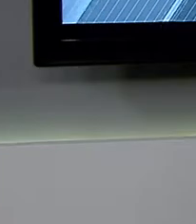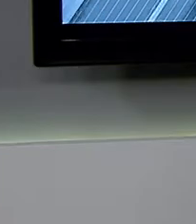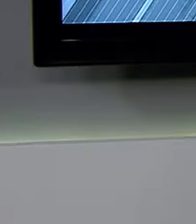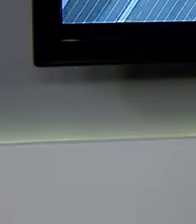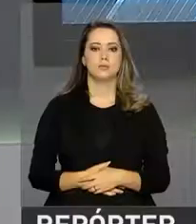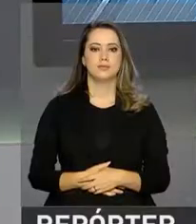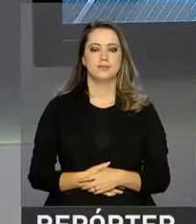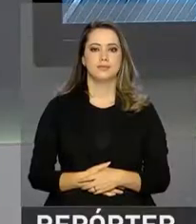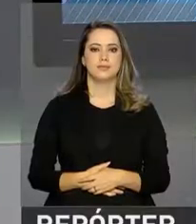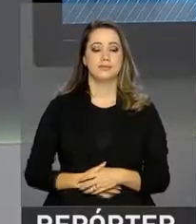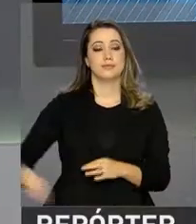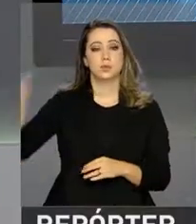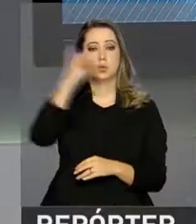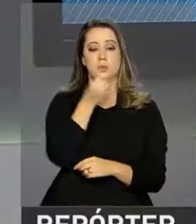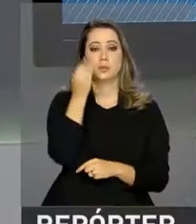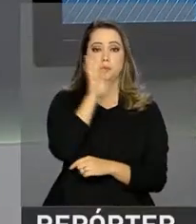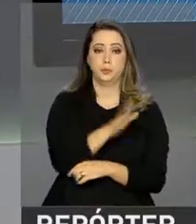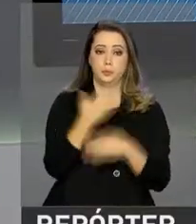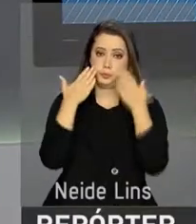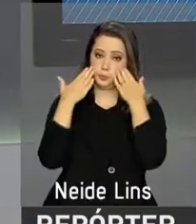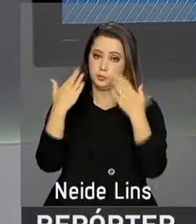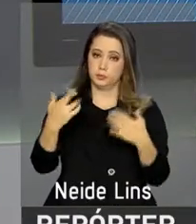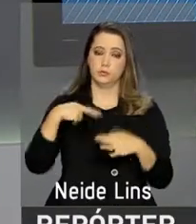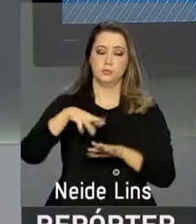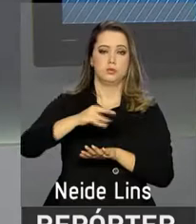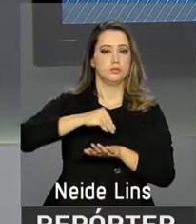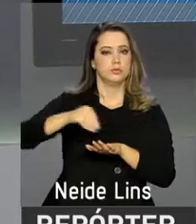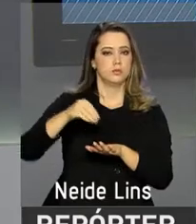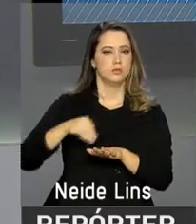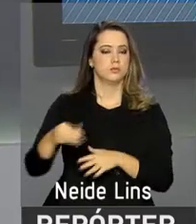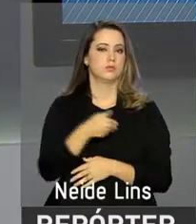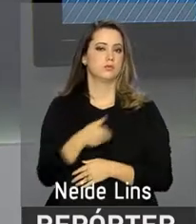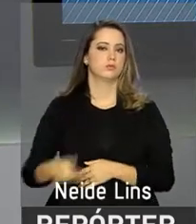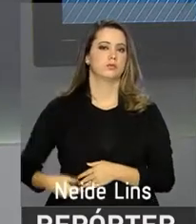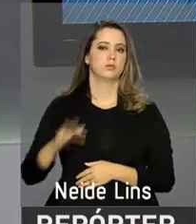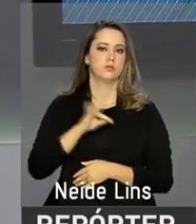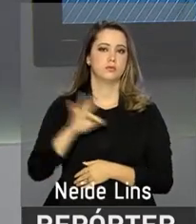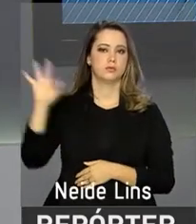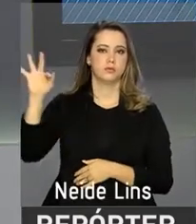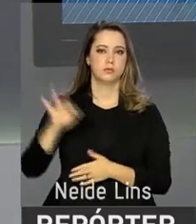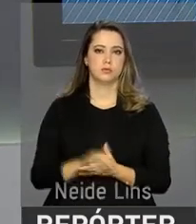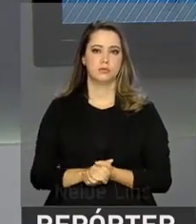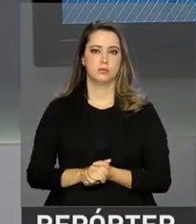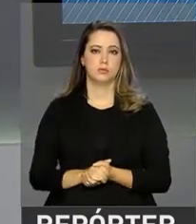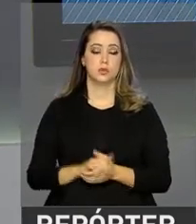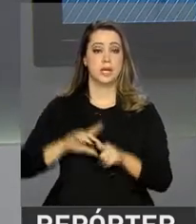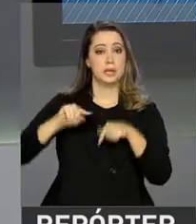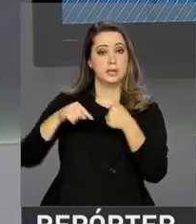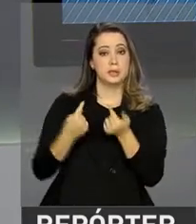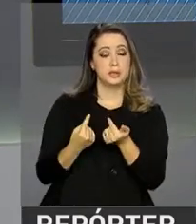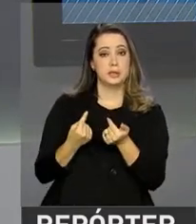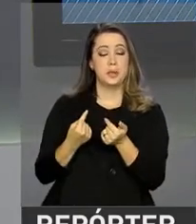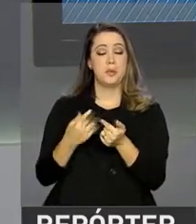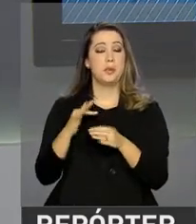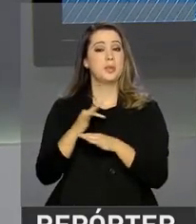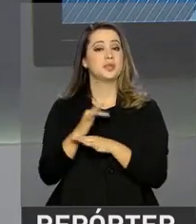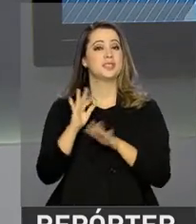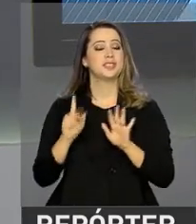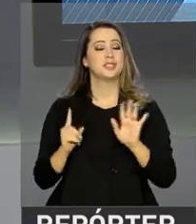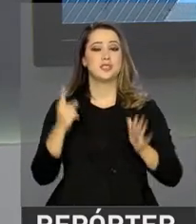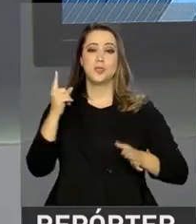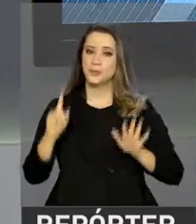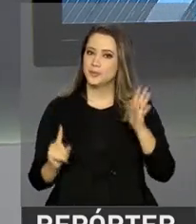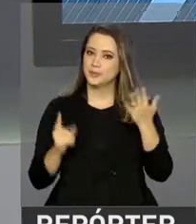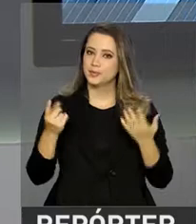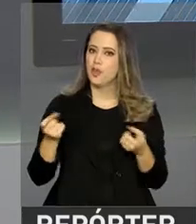olá boa tarde começa agora repórter nbr com as notícias do governo federal depois do feriadão de carnaval é hora de